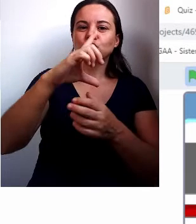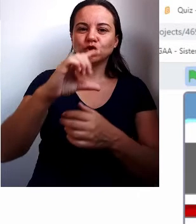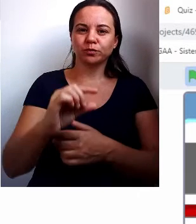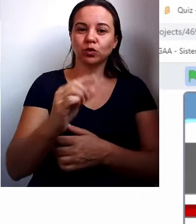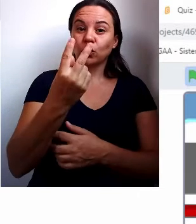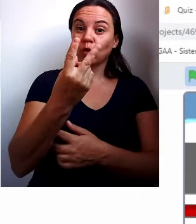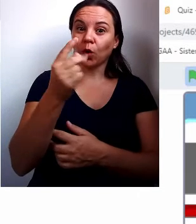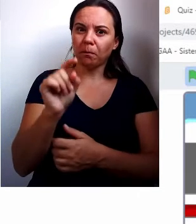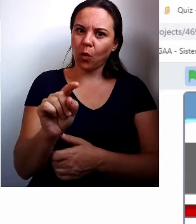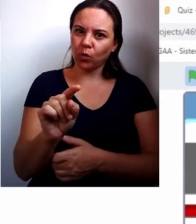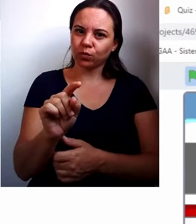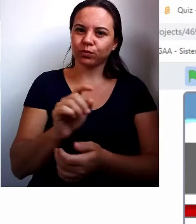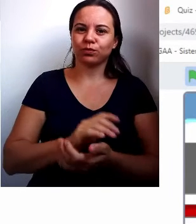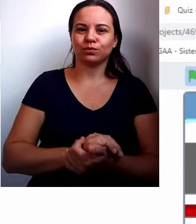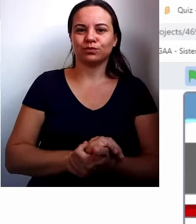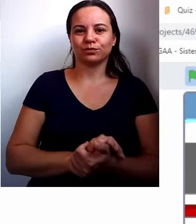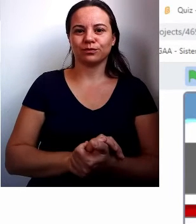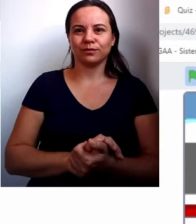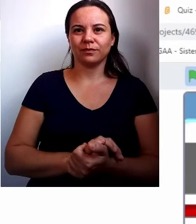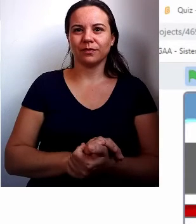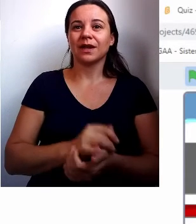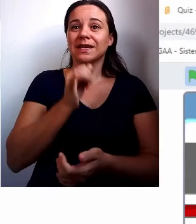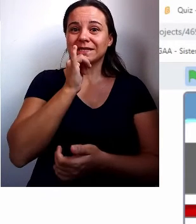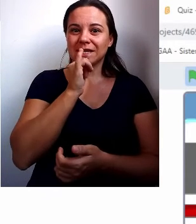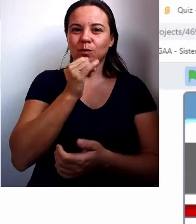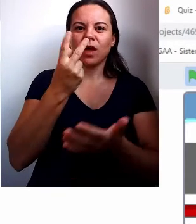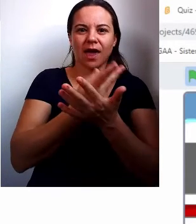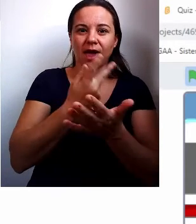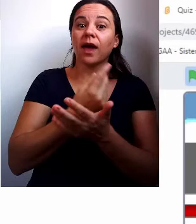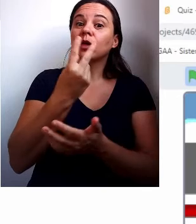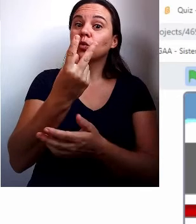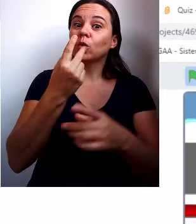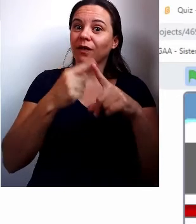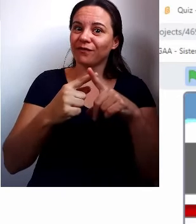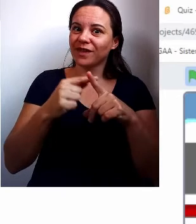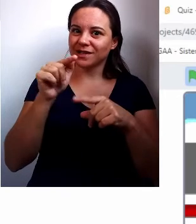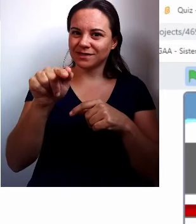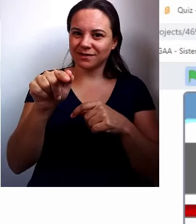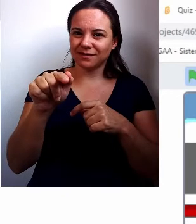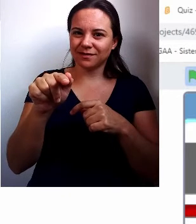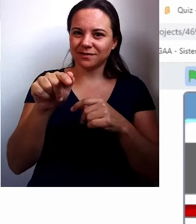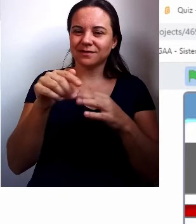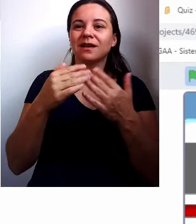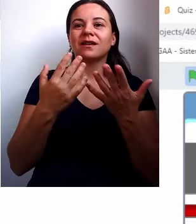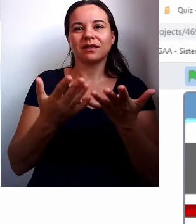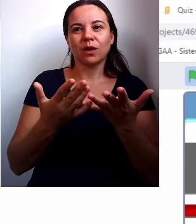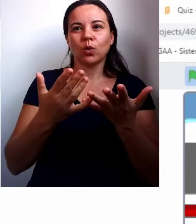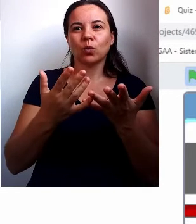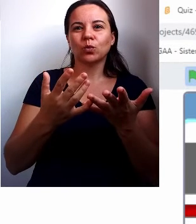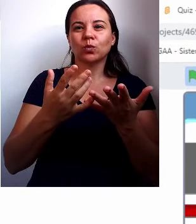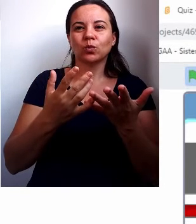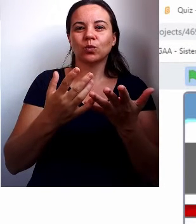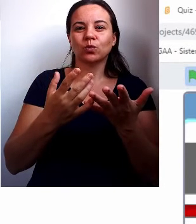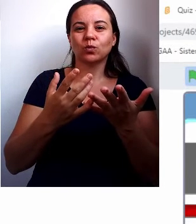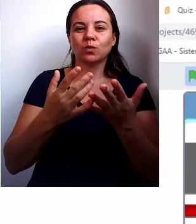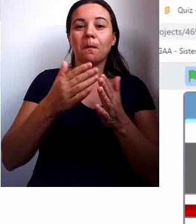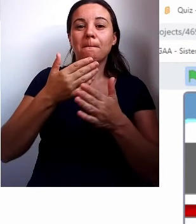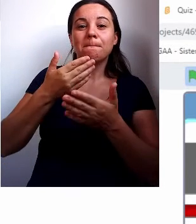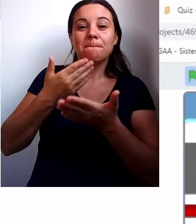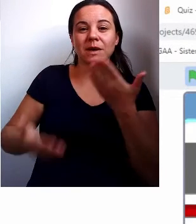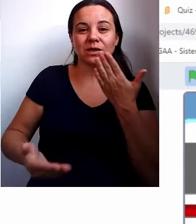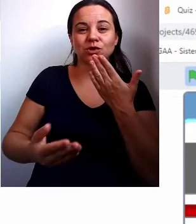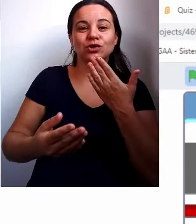10 pontos, que é caso você acerte de primeira, né? Então aqui eu já errei 2 vezes essa questão, né? Então agora eu vou